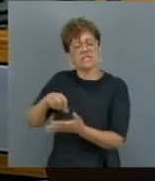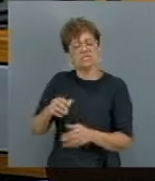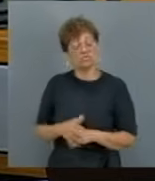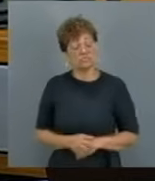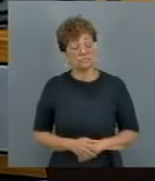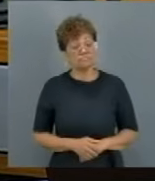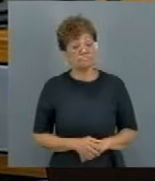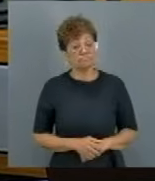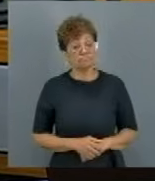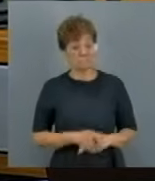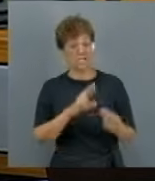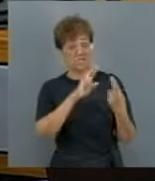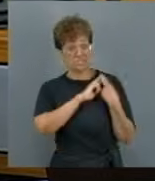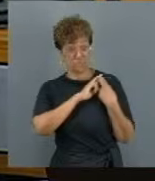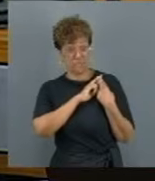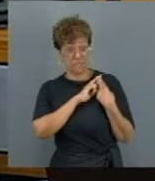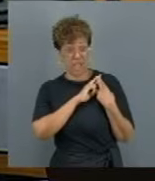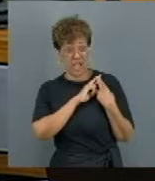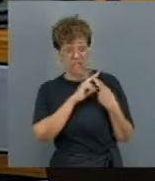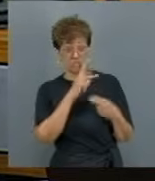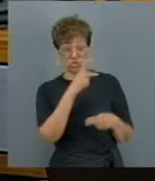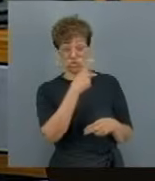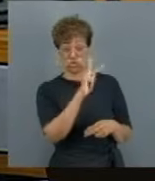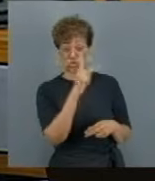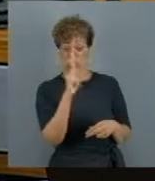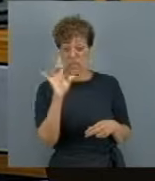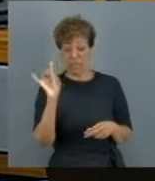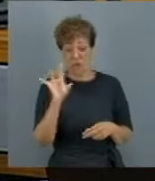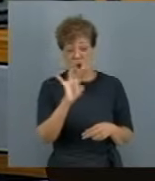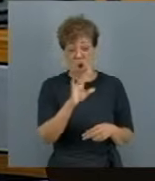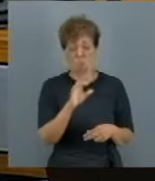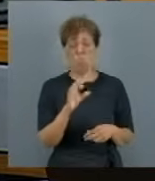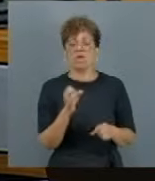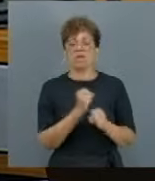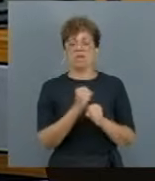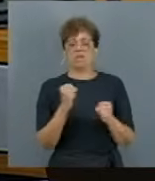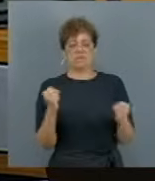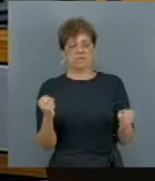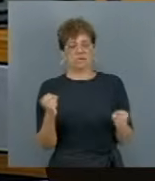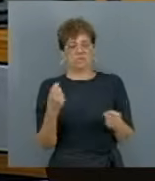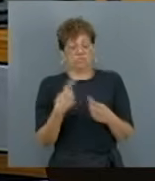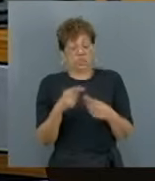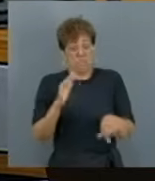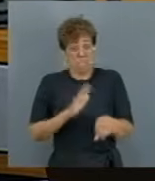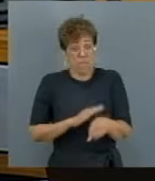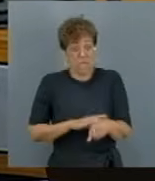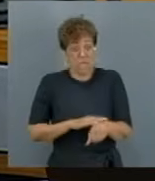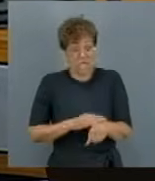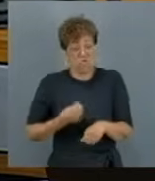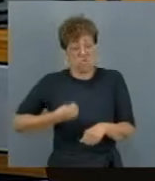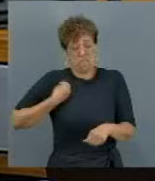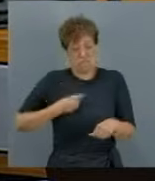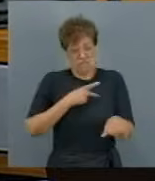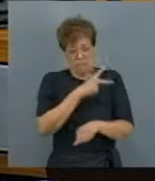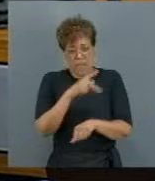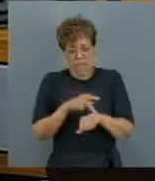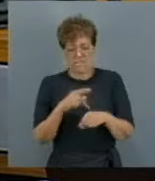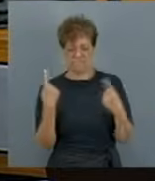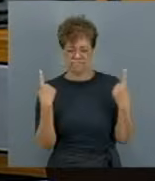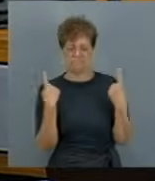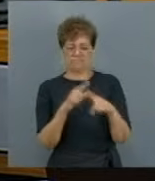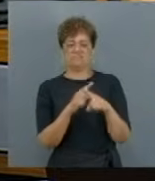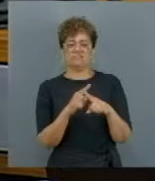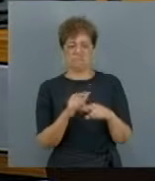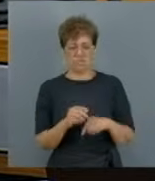Senhores, a responsabilidade de vossas excelências é muito grande. O momento que o país vive é muito desafiador.